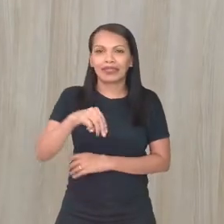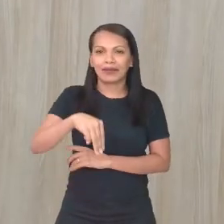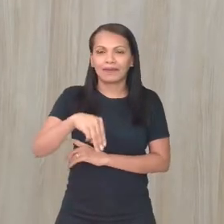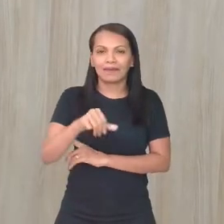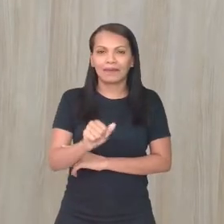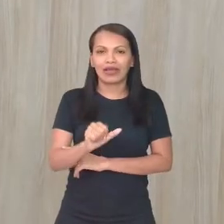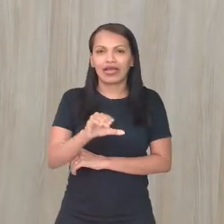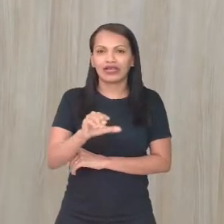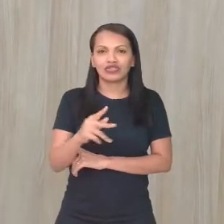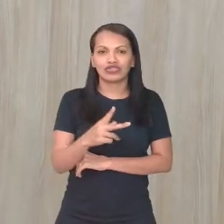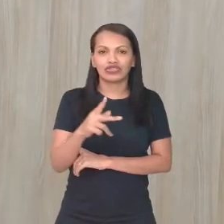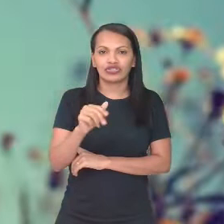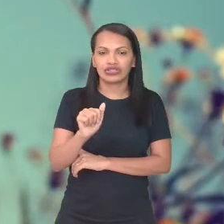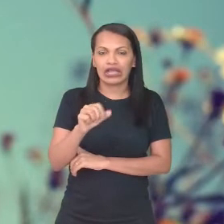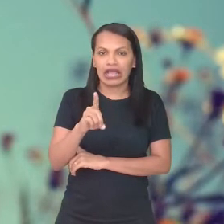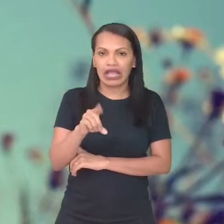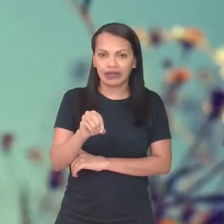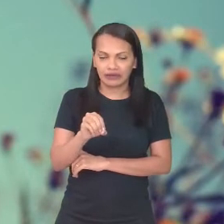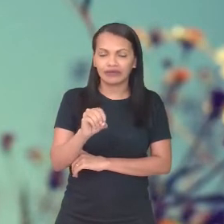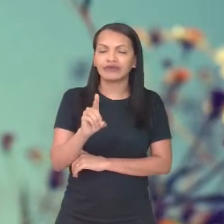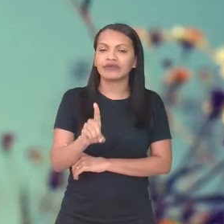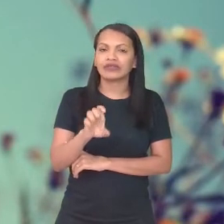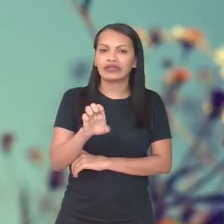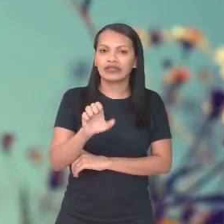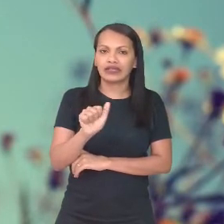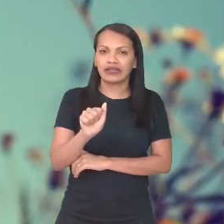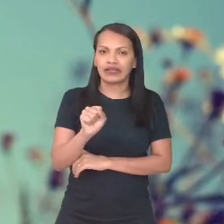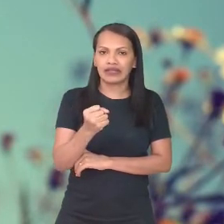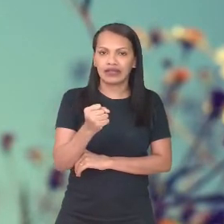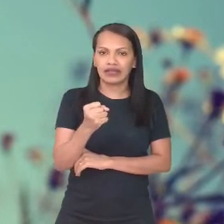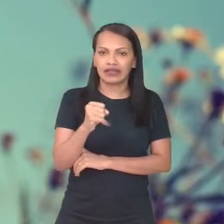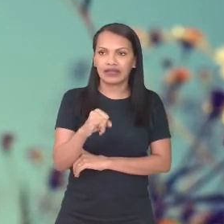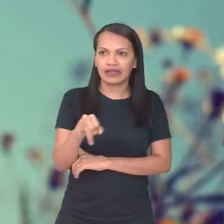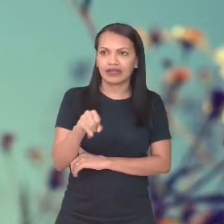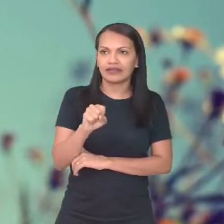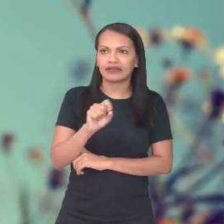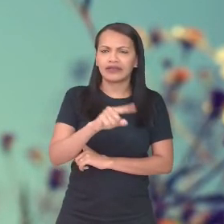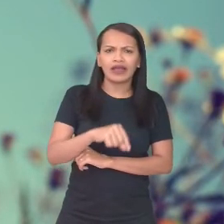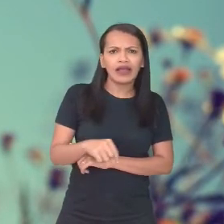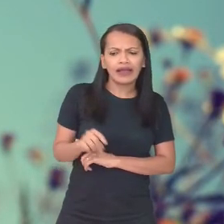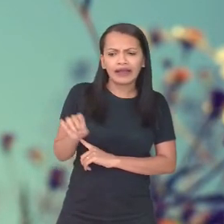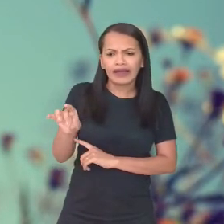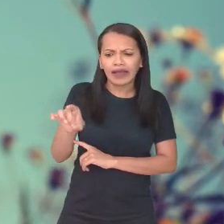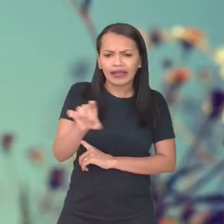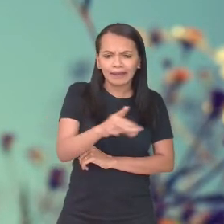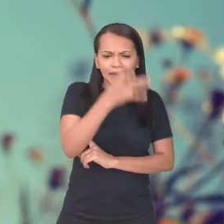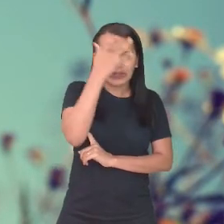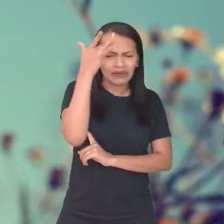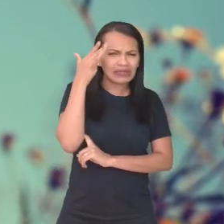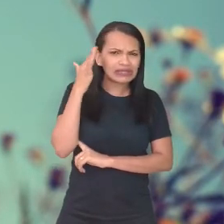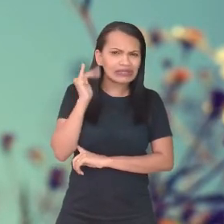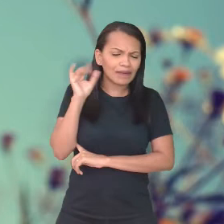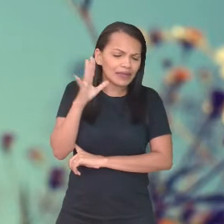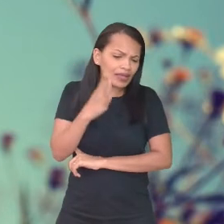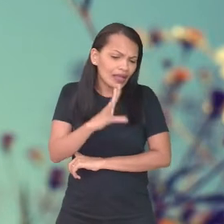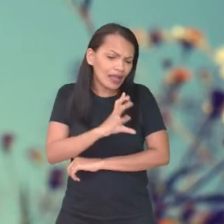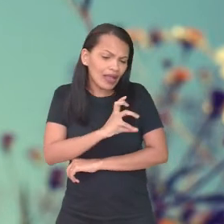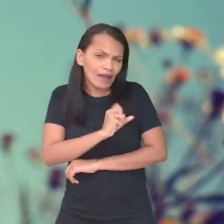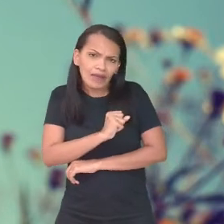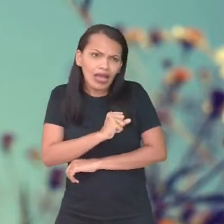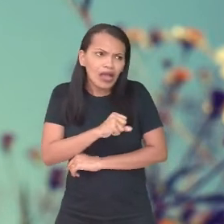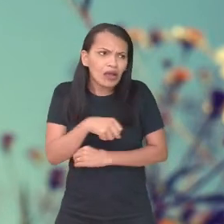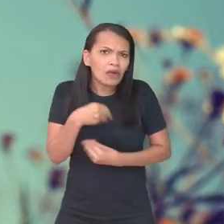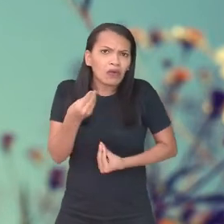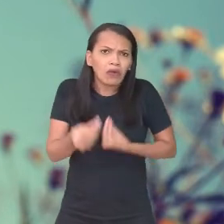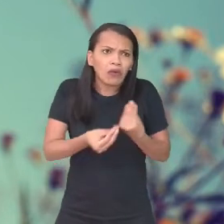Assis. E ele diz o seguinte: cada qual sabe amar a seu modo. O modo pouco